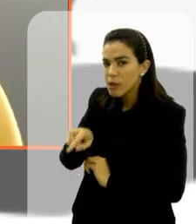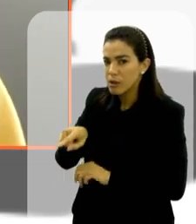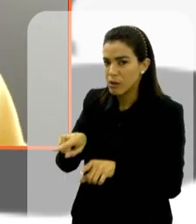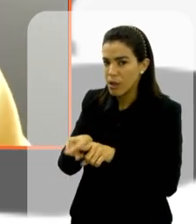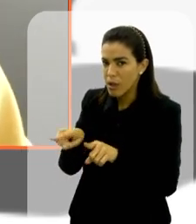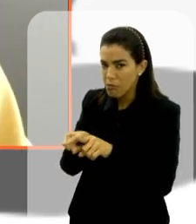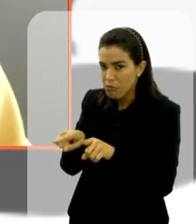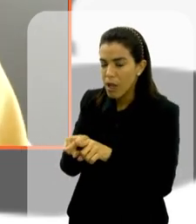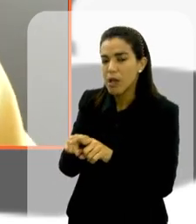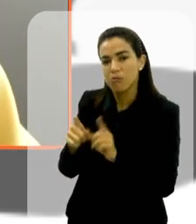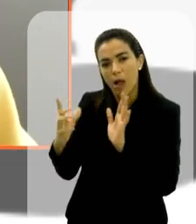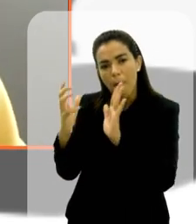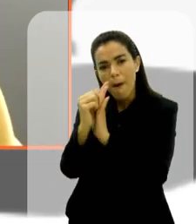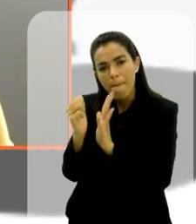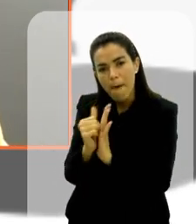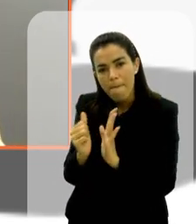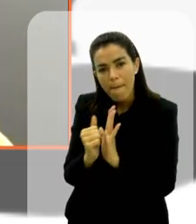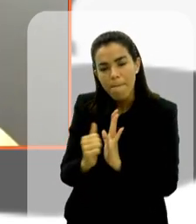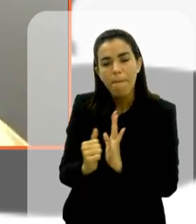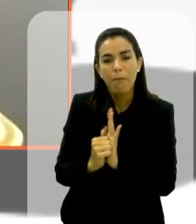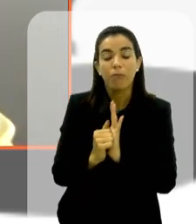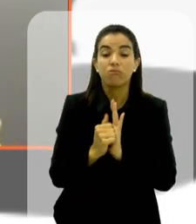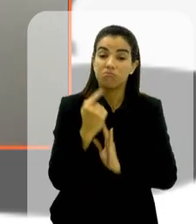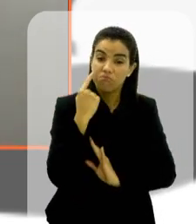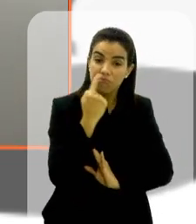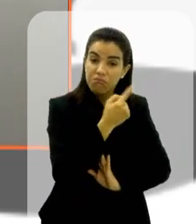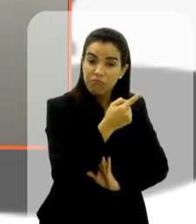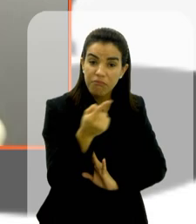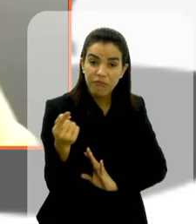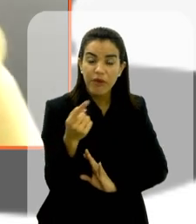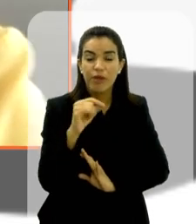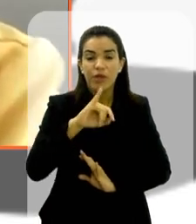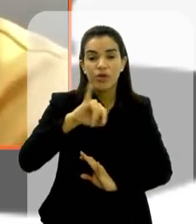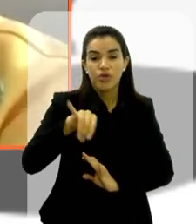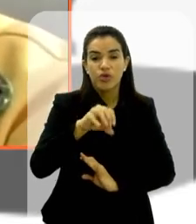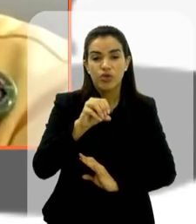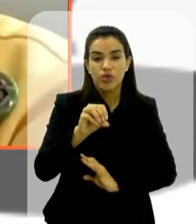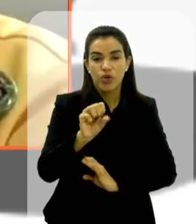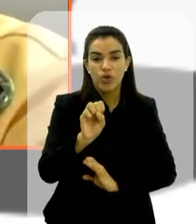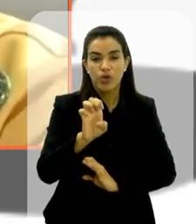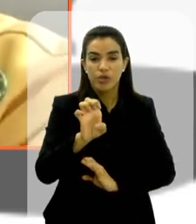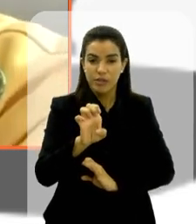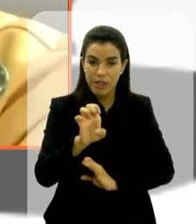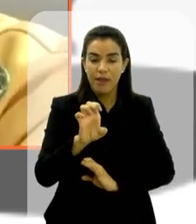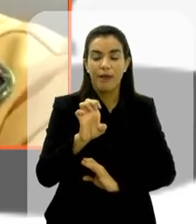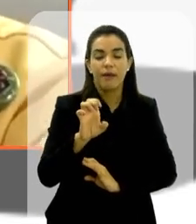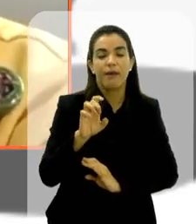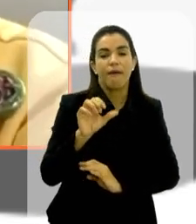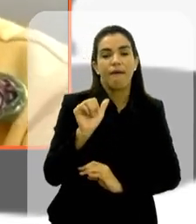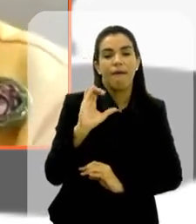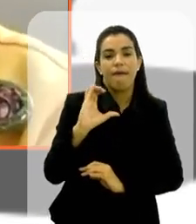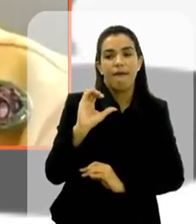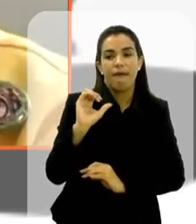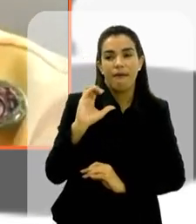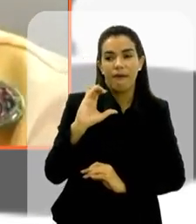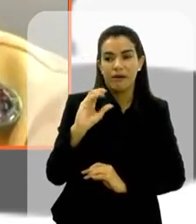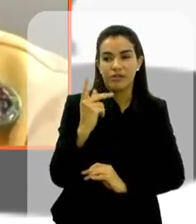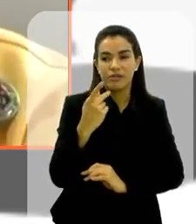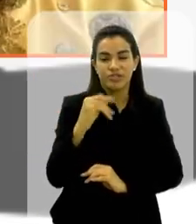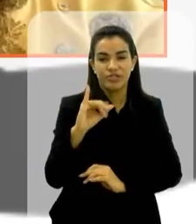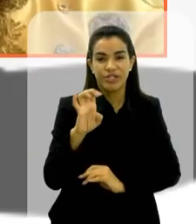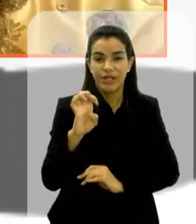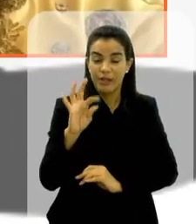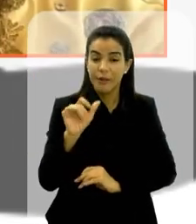parte desse processo. Então, você vê que Zé de Chieta é também um dos temas aqui nossos. E aí o outro é